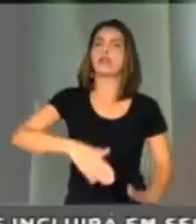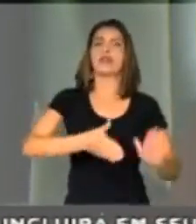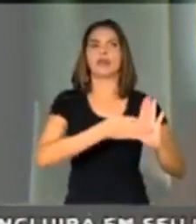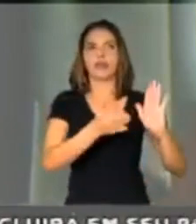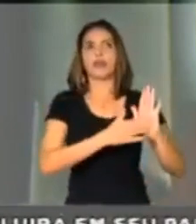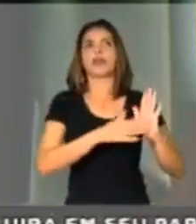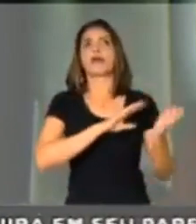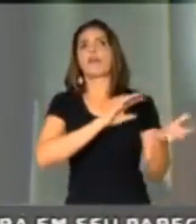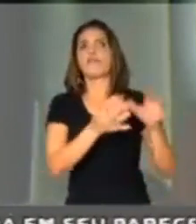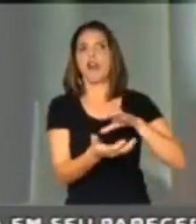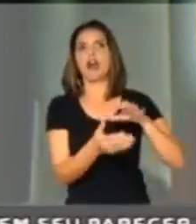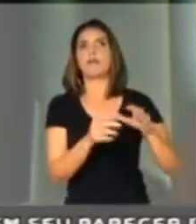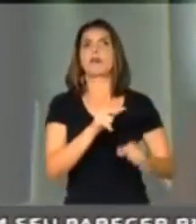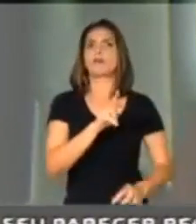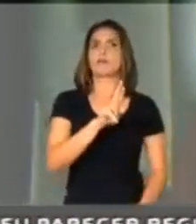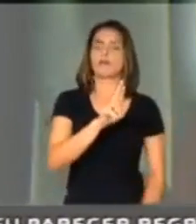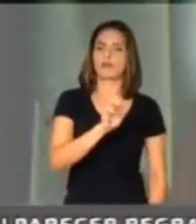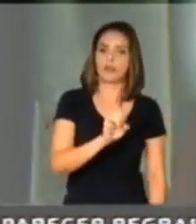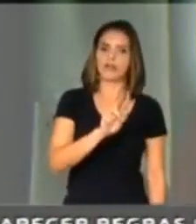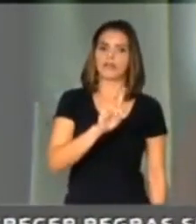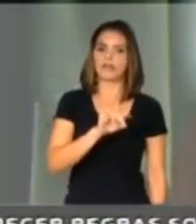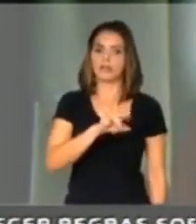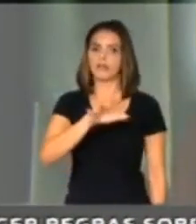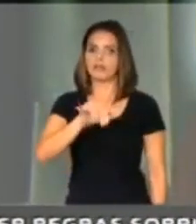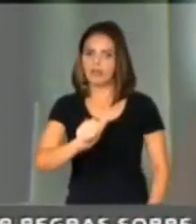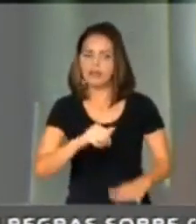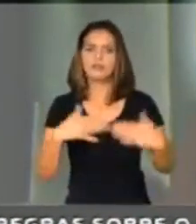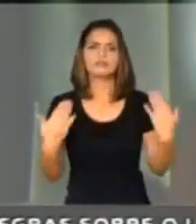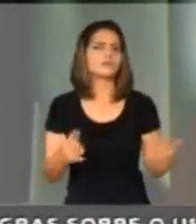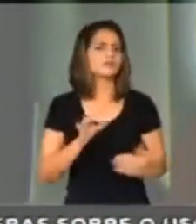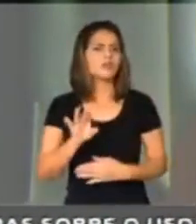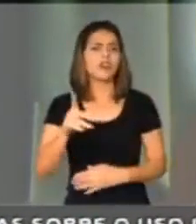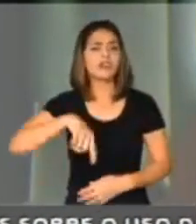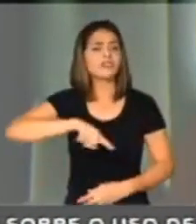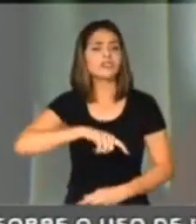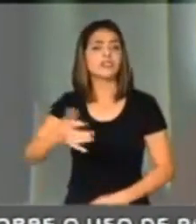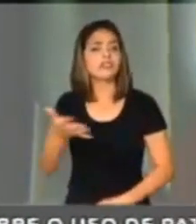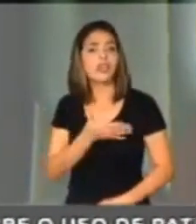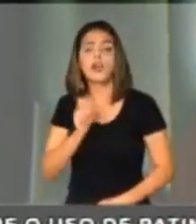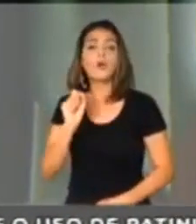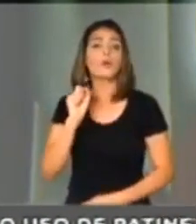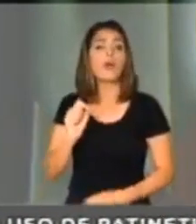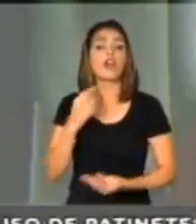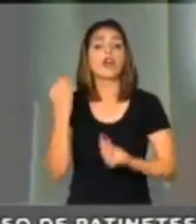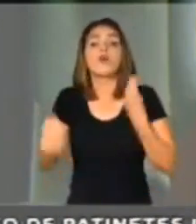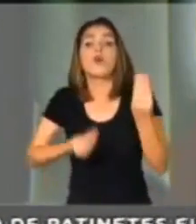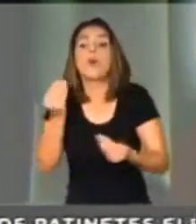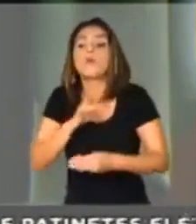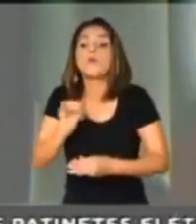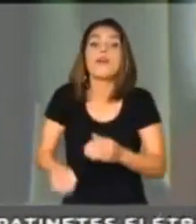Previdência. Nós queremos medidas de geração de emprego nesse país. E para